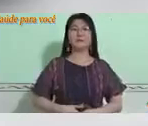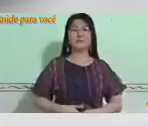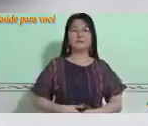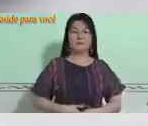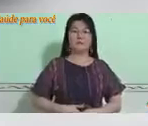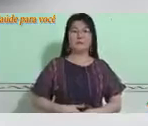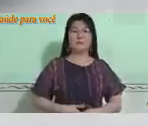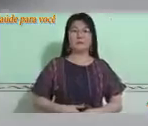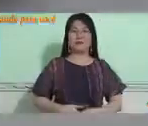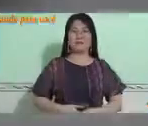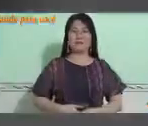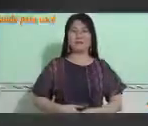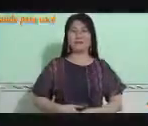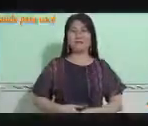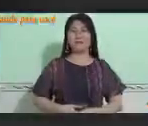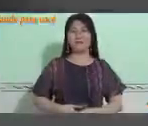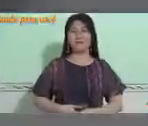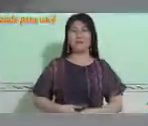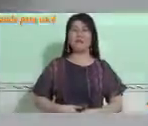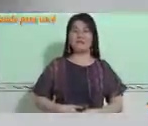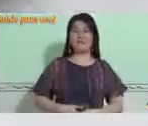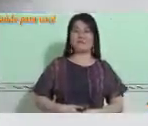de reposição hormonal.